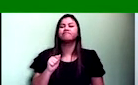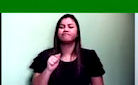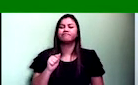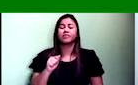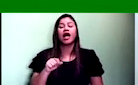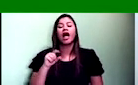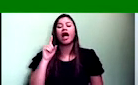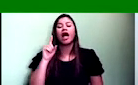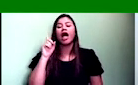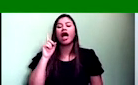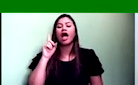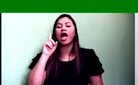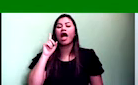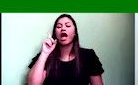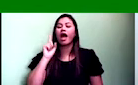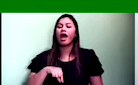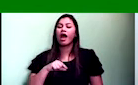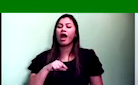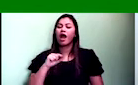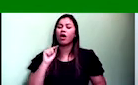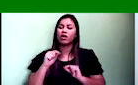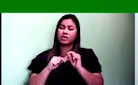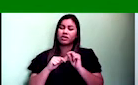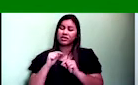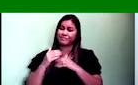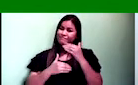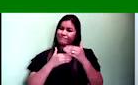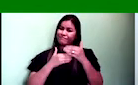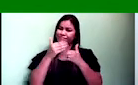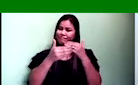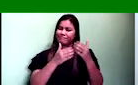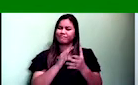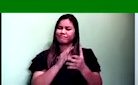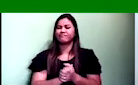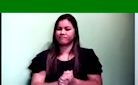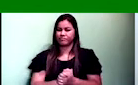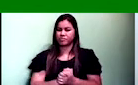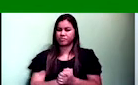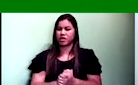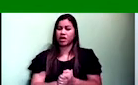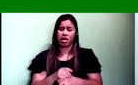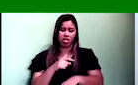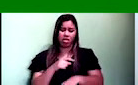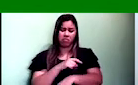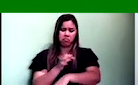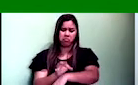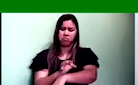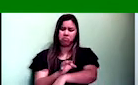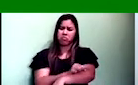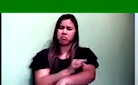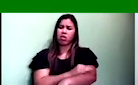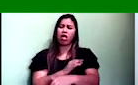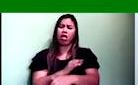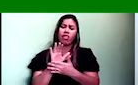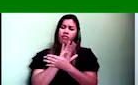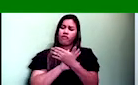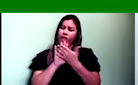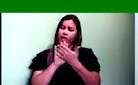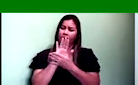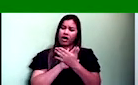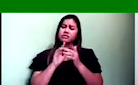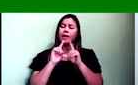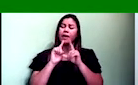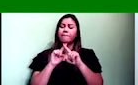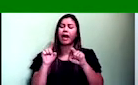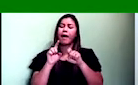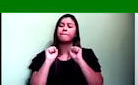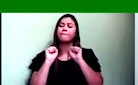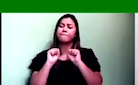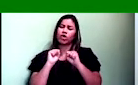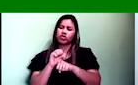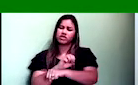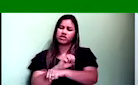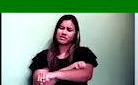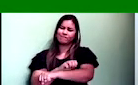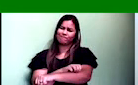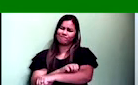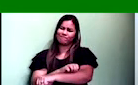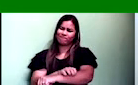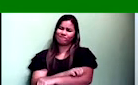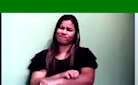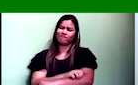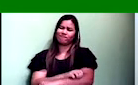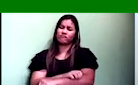quando a doença está em estágio avançado. Em geral, não dói, mas pode ocorrer irritação e coceira. E ela